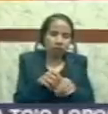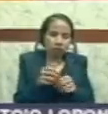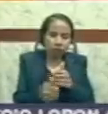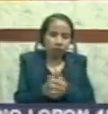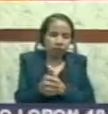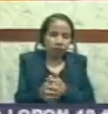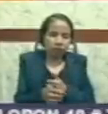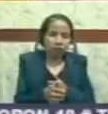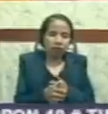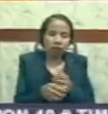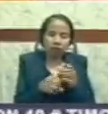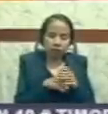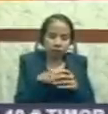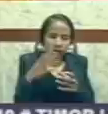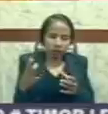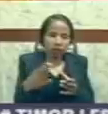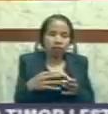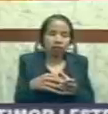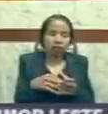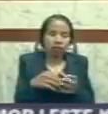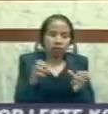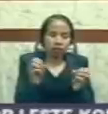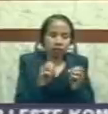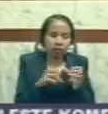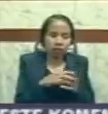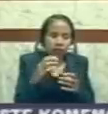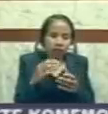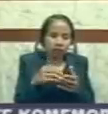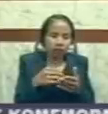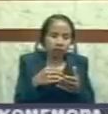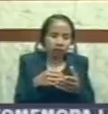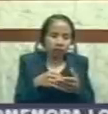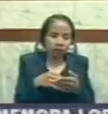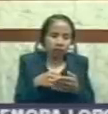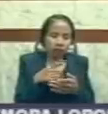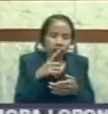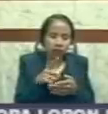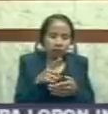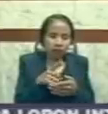receitas e despesas. Receitas lá dia significa desempenho